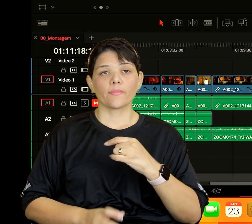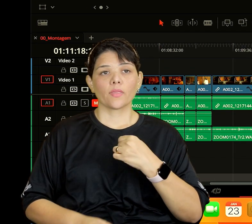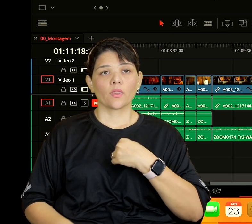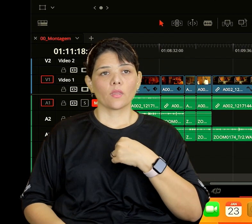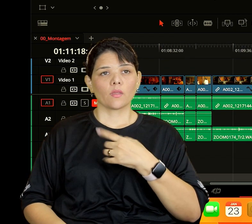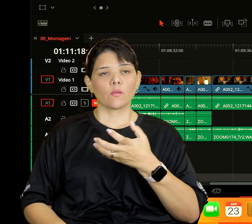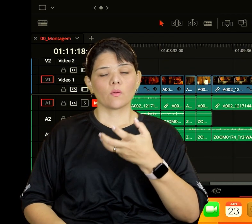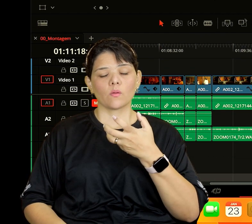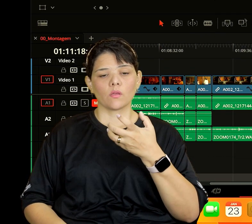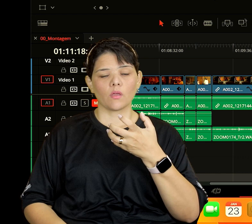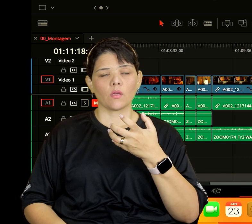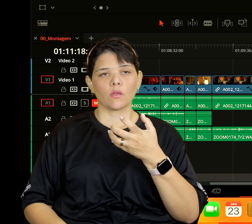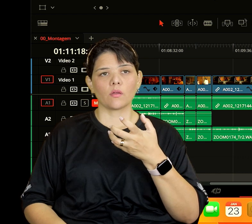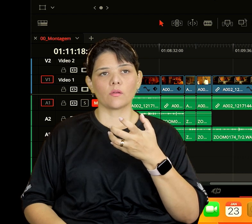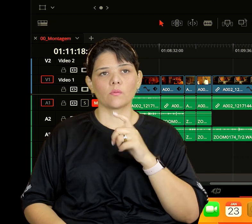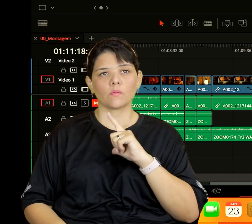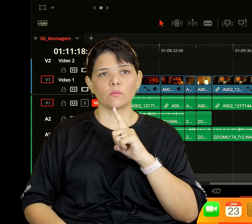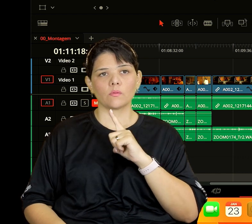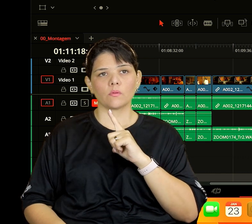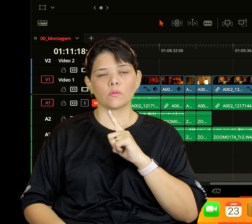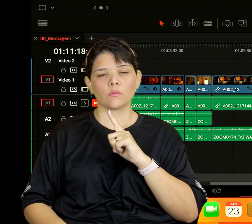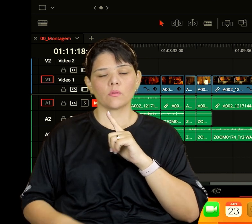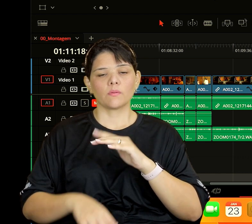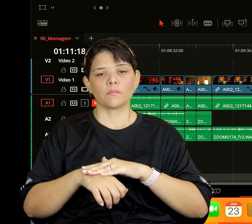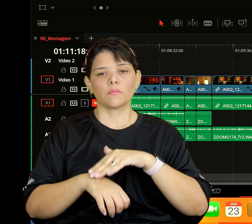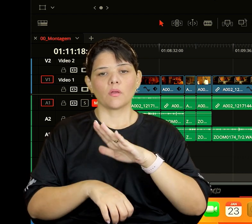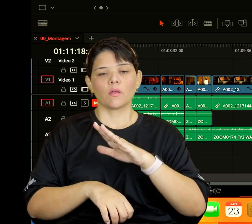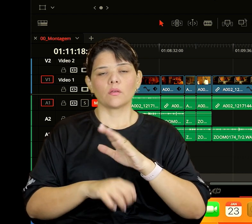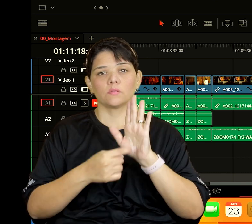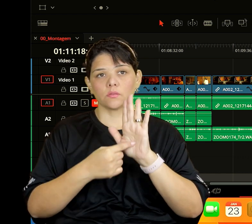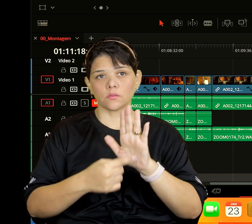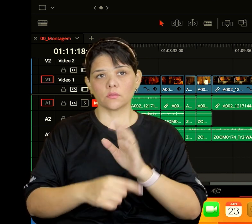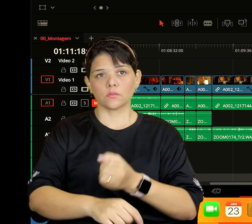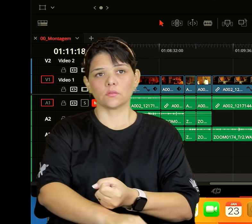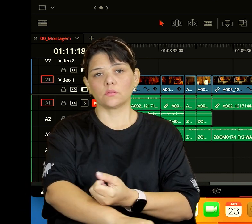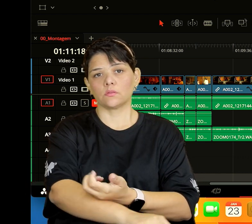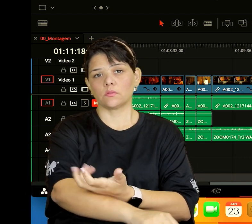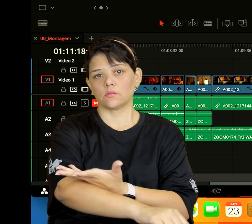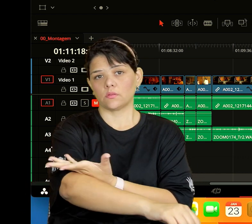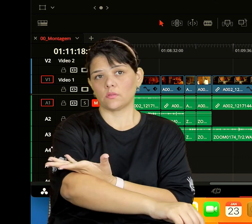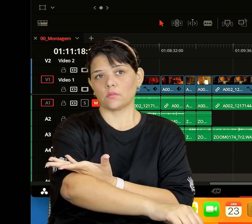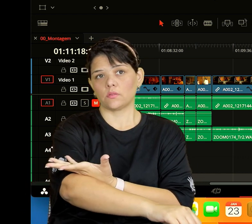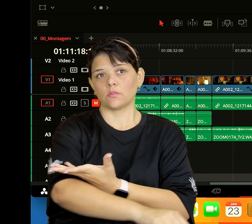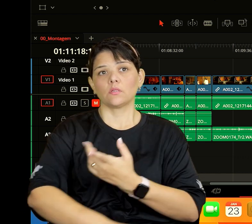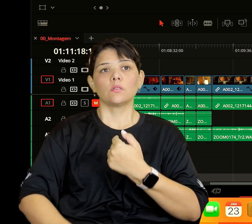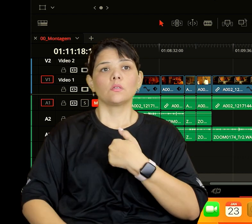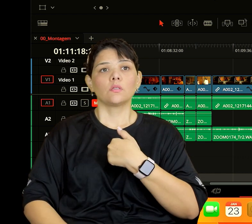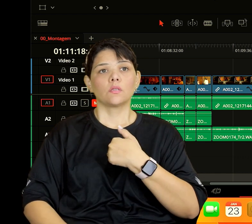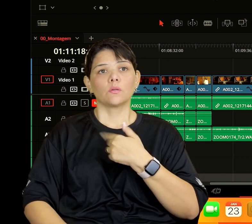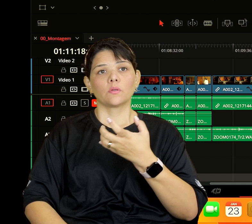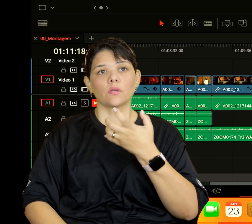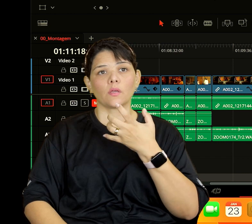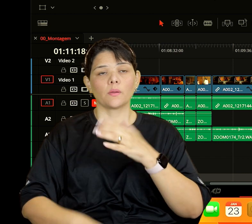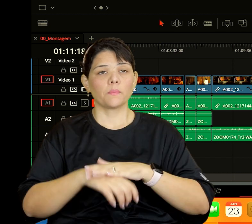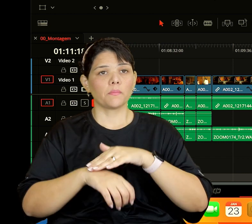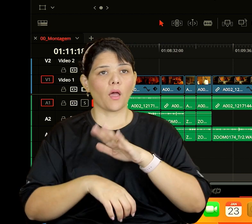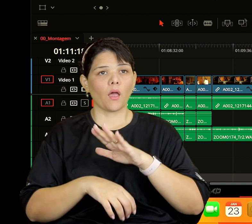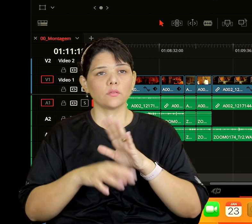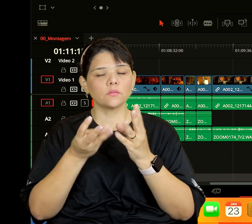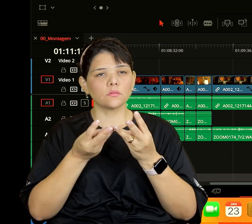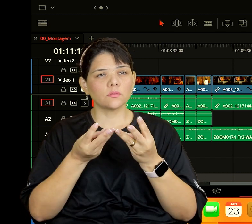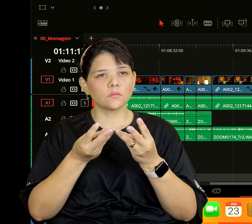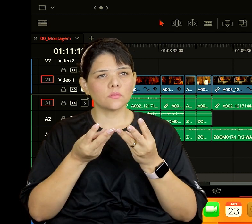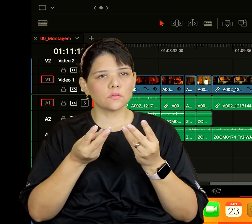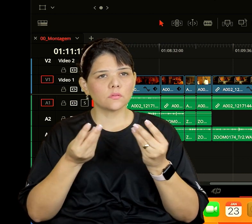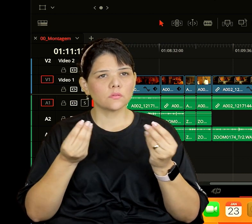passar mais emoção, se eu quero passar mais densidade na minha cena, eu tenho uma cena mais